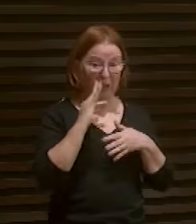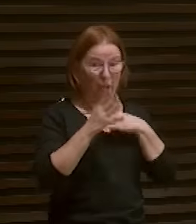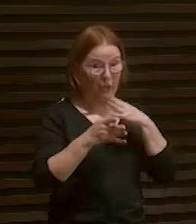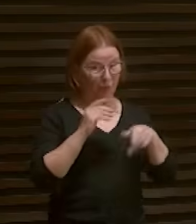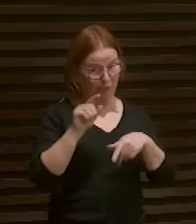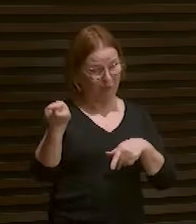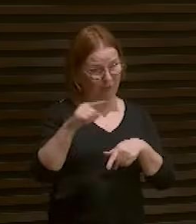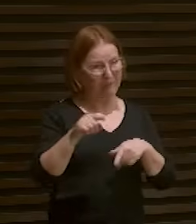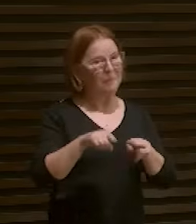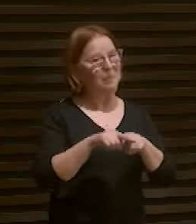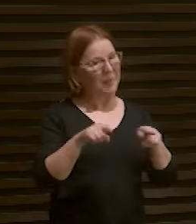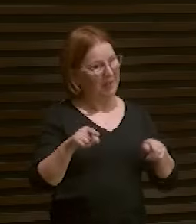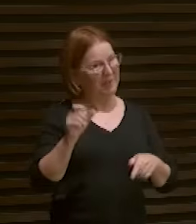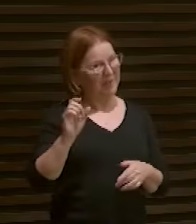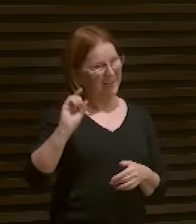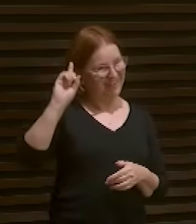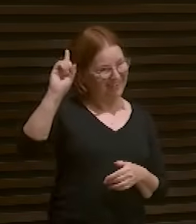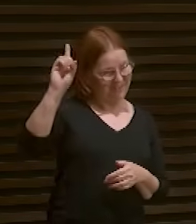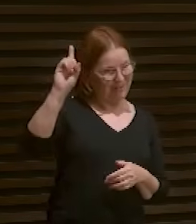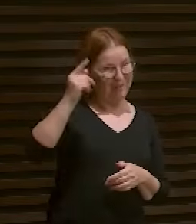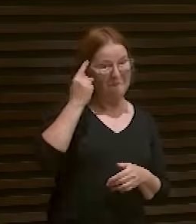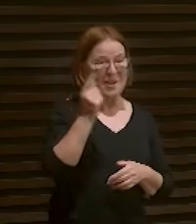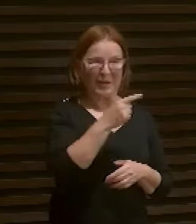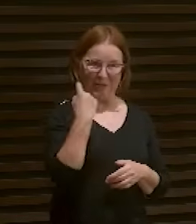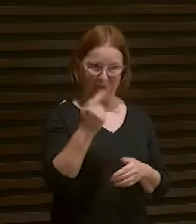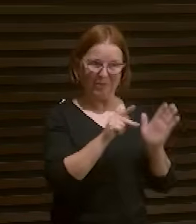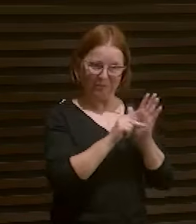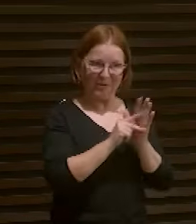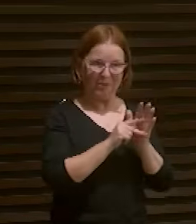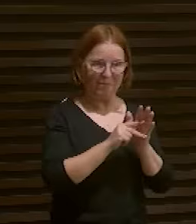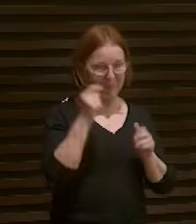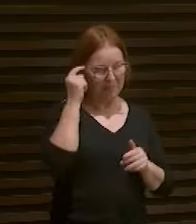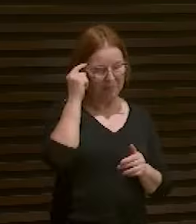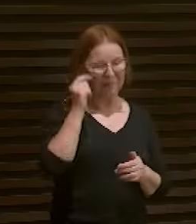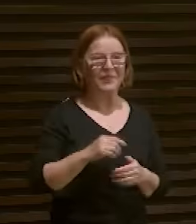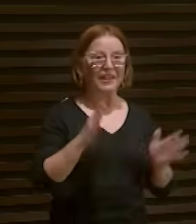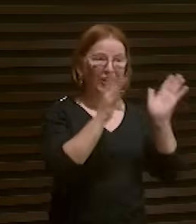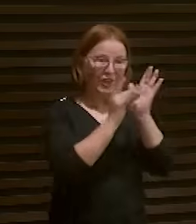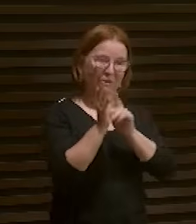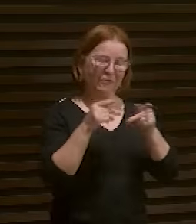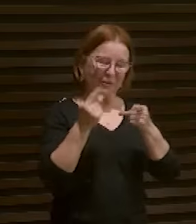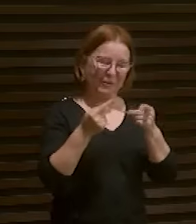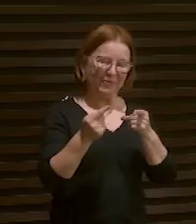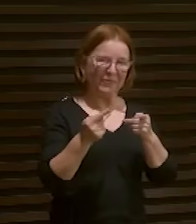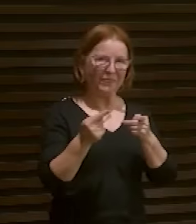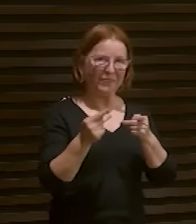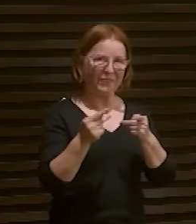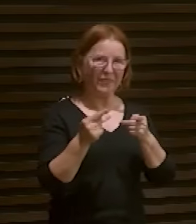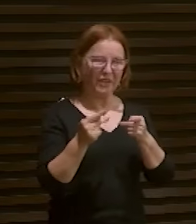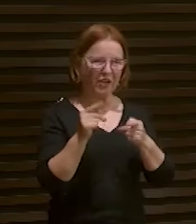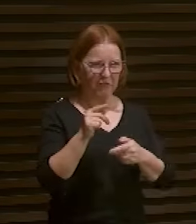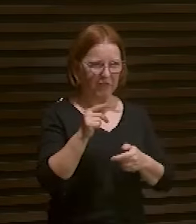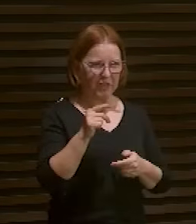hoje a palavra é uma autoavaliação. Jesus disse assim: você vê o